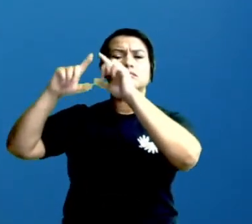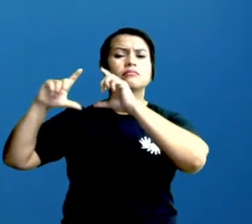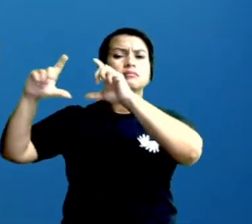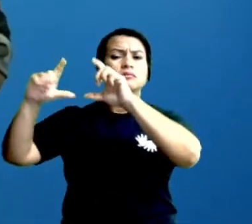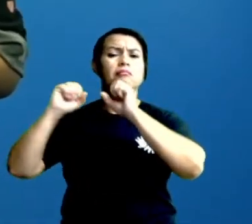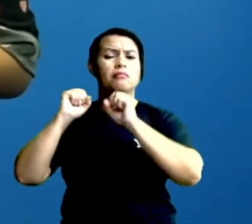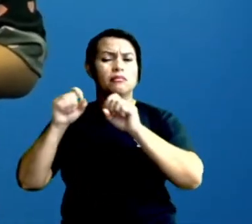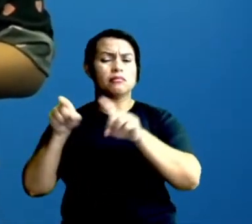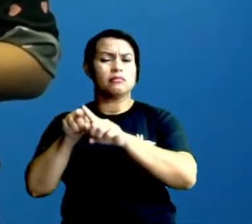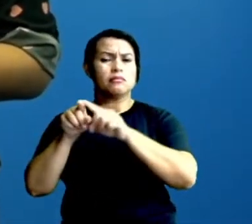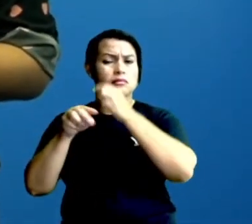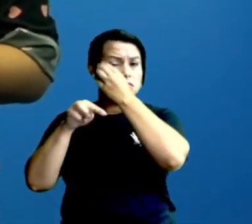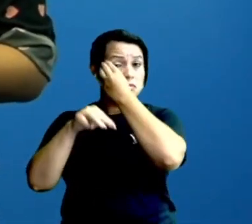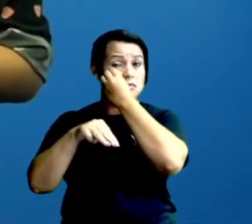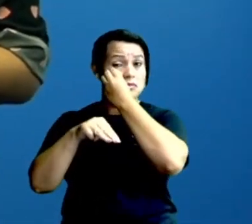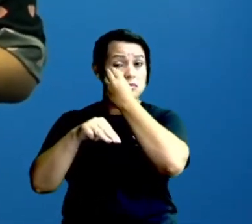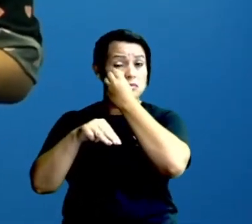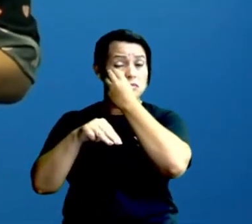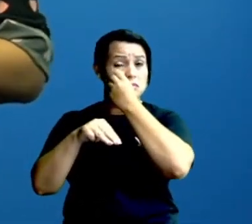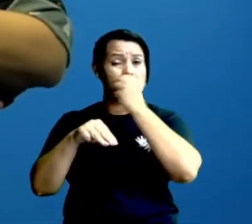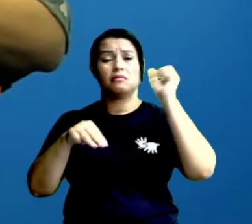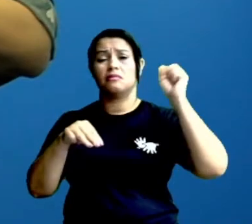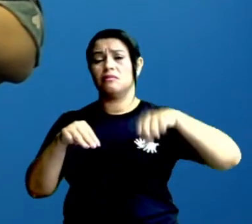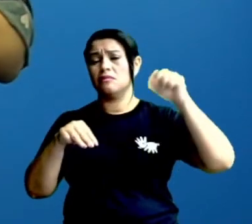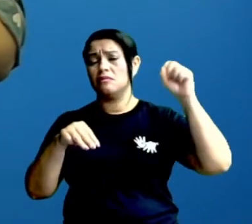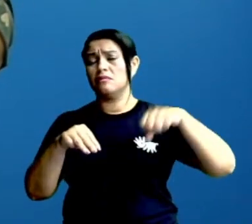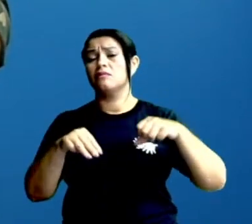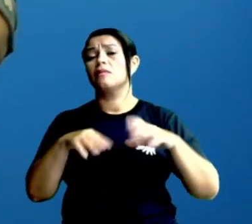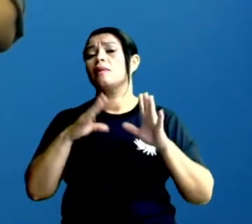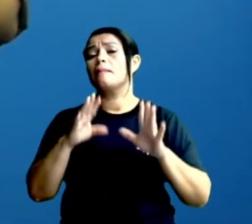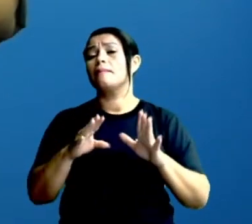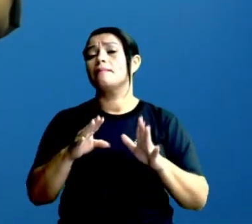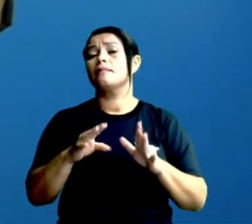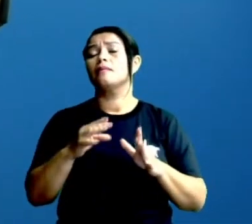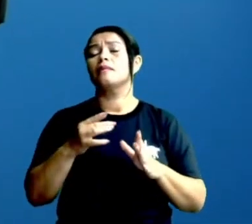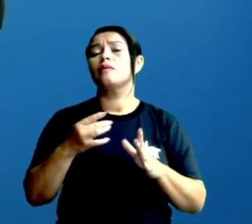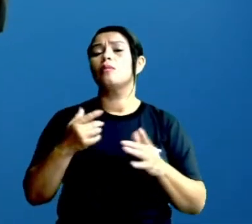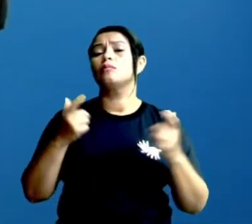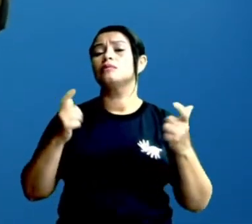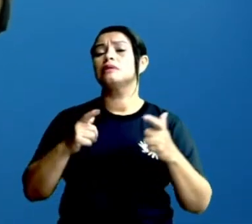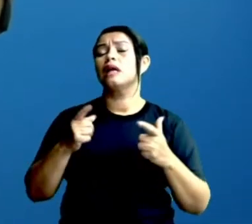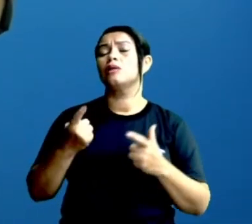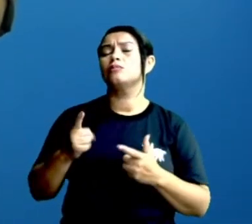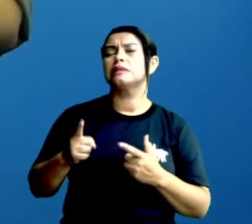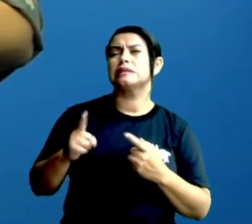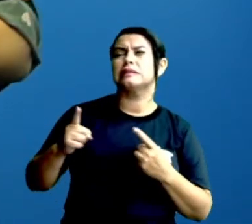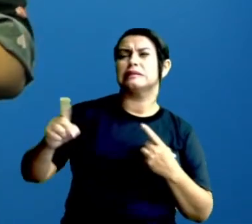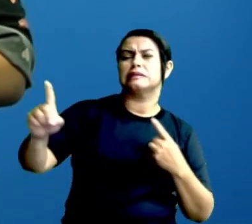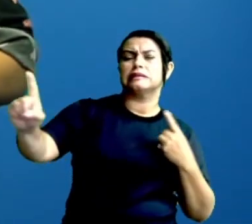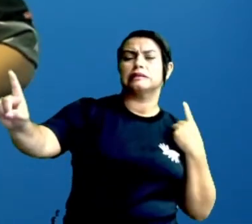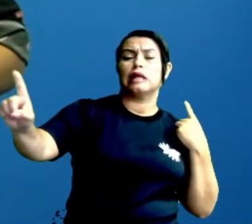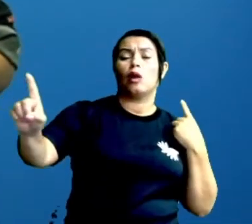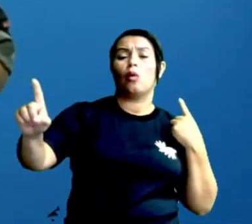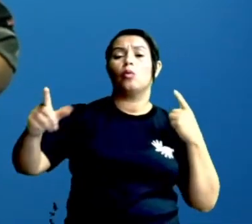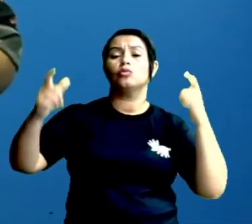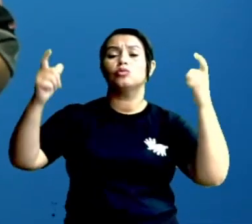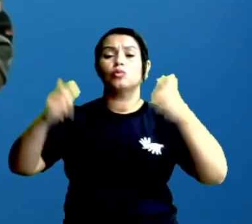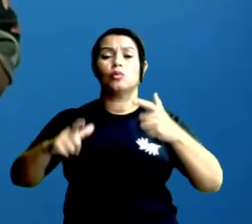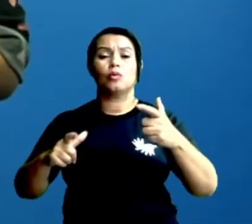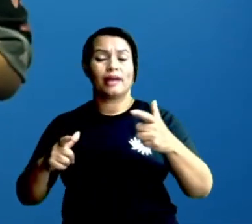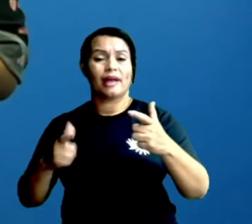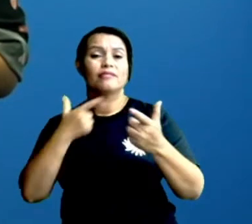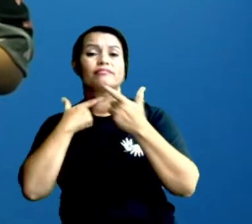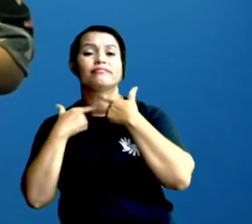metros? Sim, poderia ser dada em metros. Só que como ainda está em uma certa distância do nosso